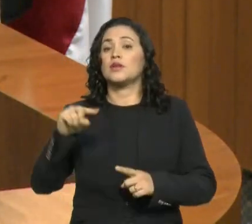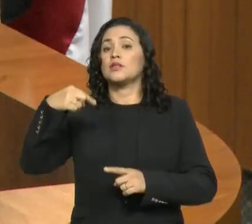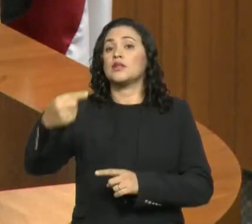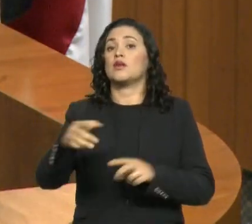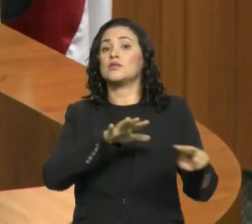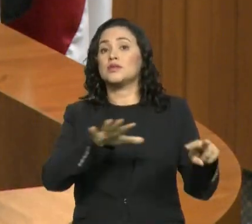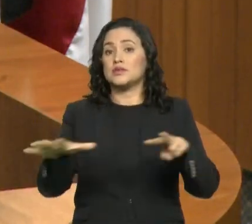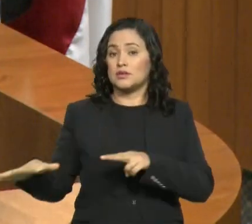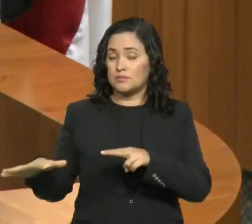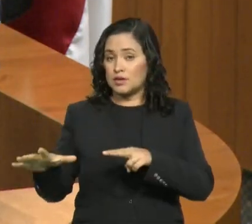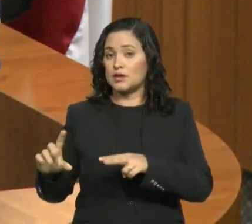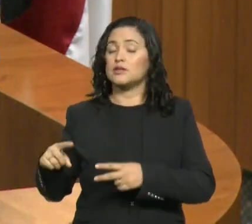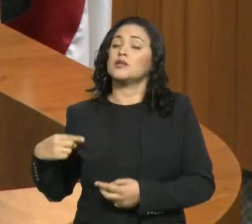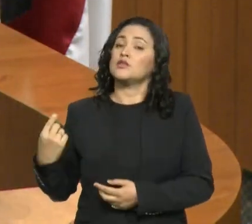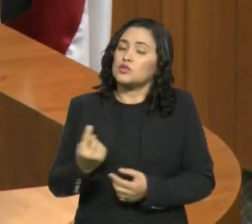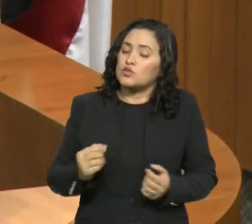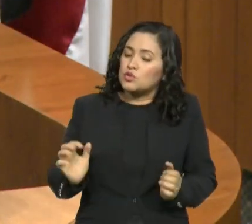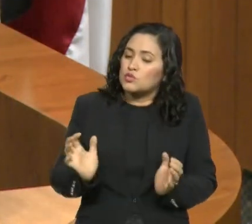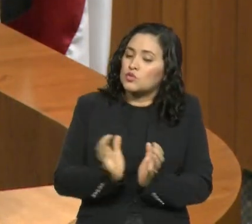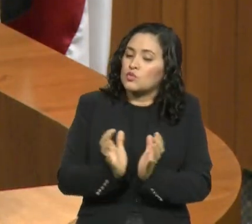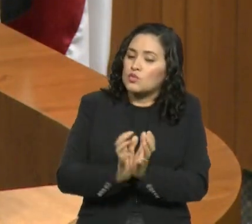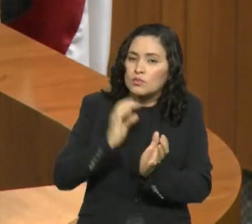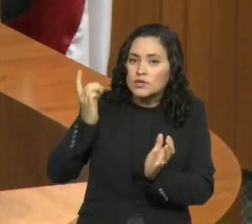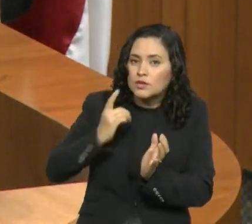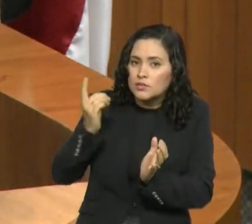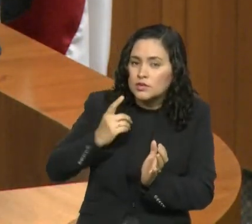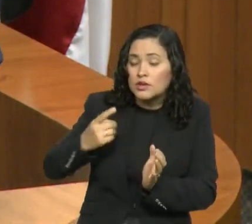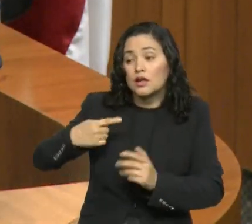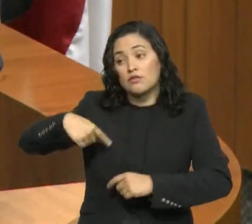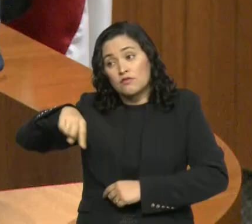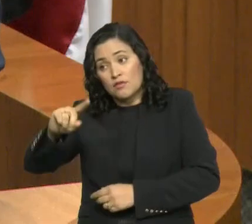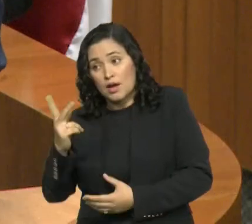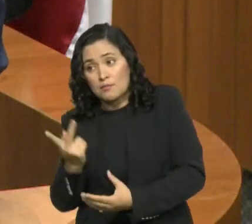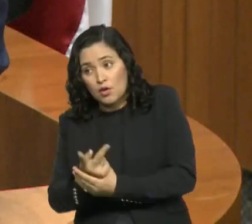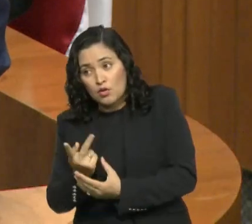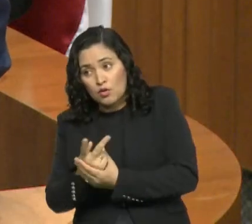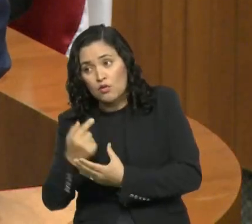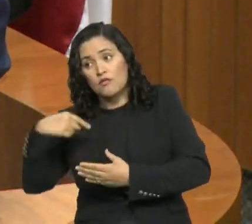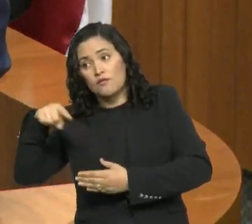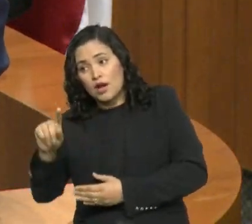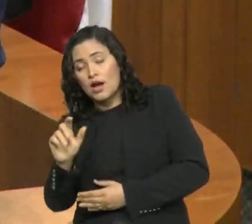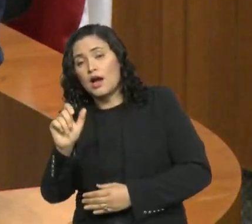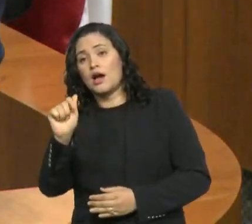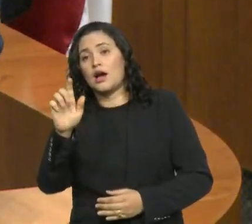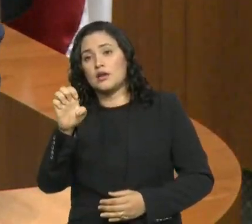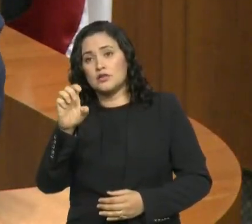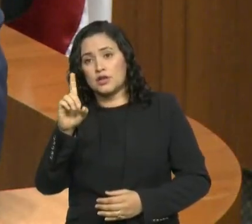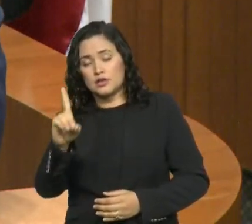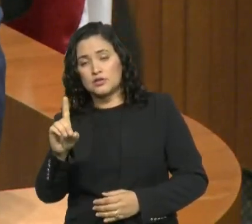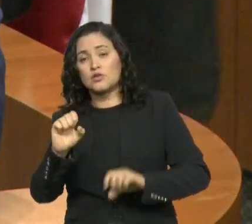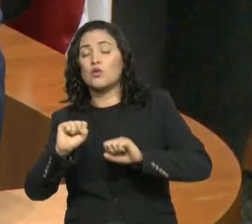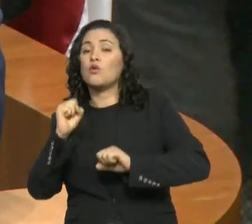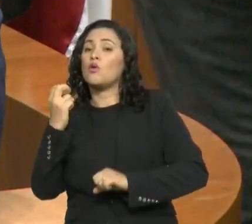podemos ir ao PROCON e à AGED, ou convidá-los para uma reunião aqui, para que nós possamos